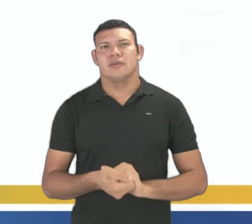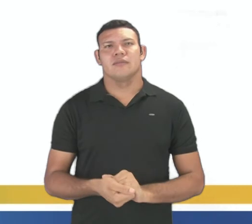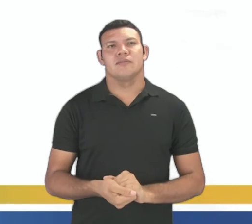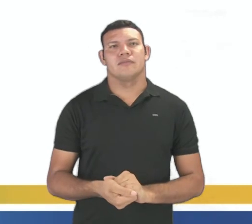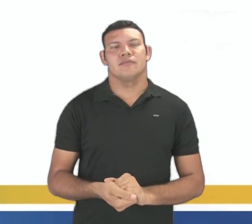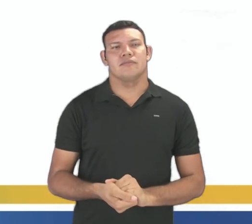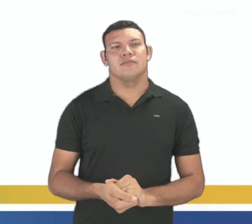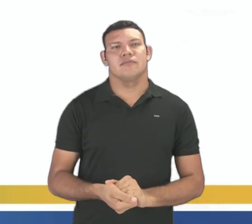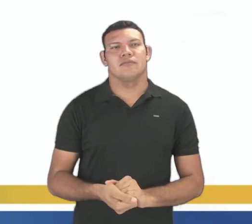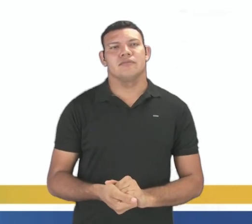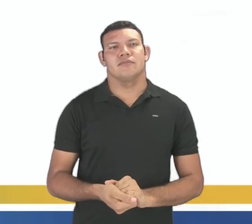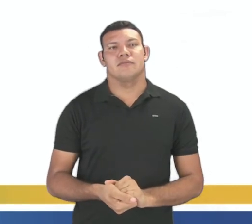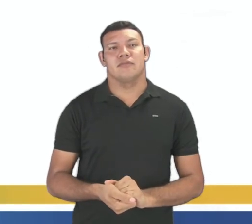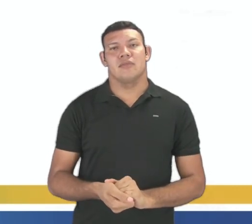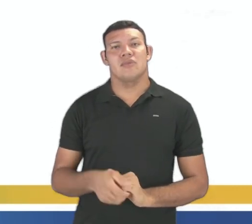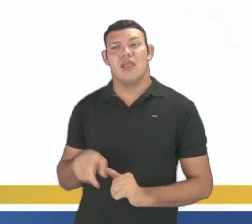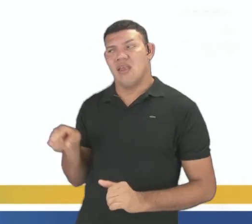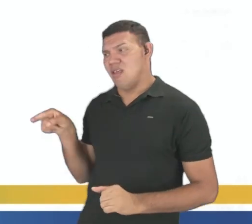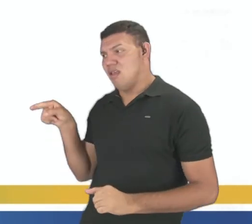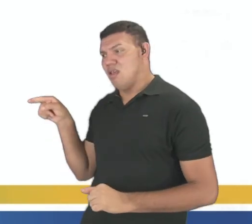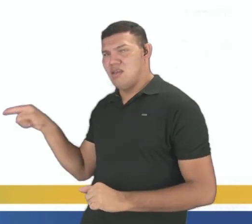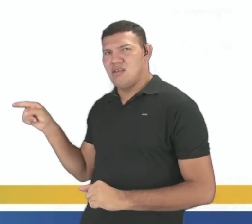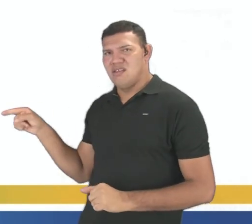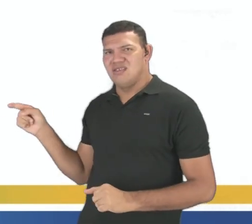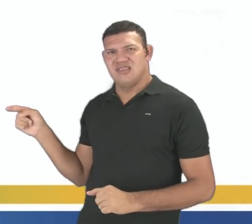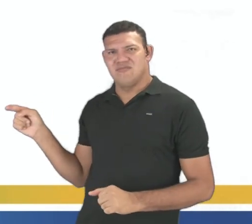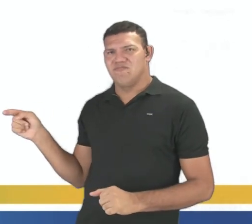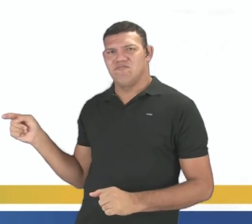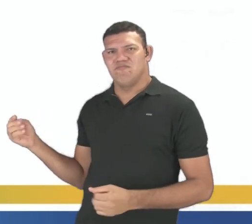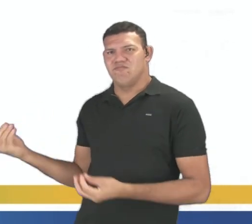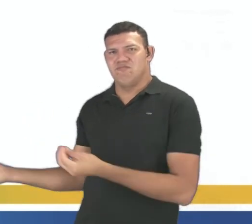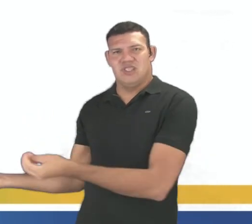para a festa. Objeto, nós podemos colocar o